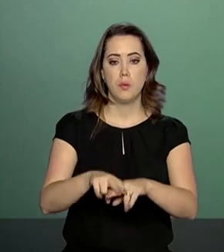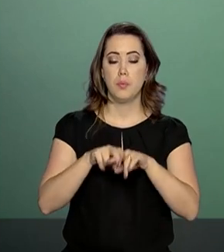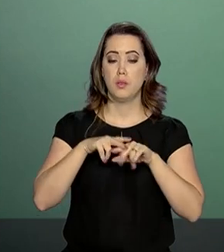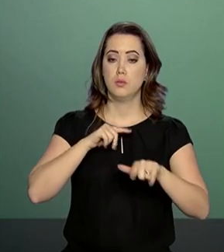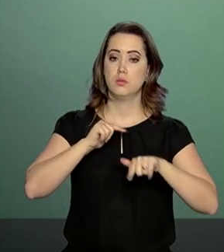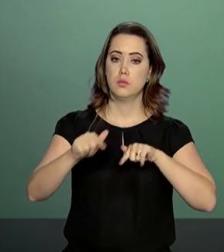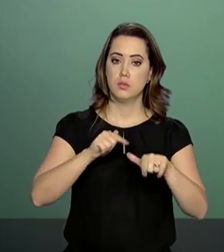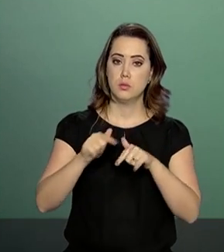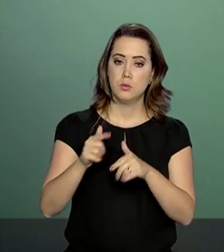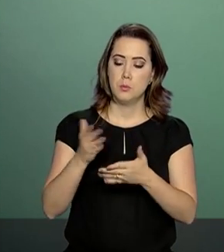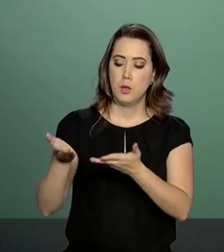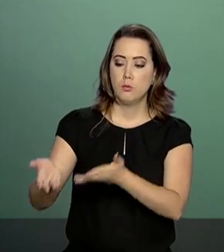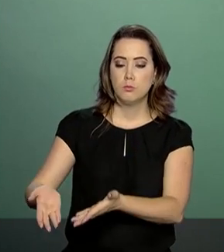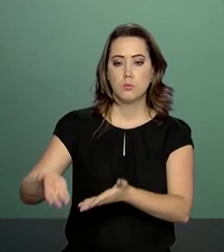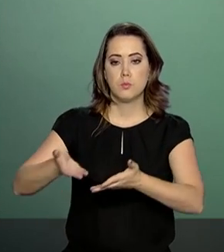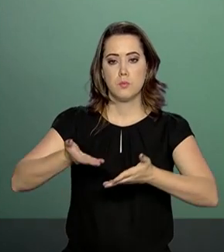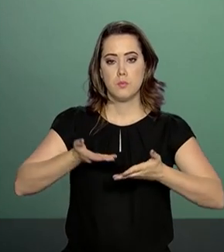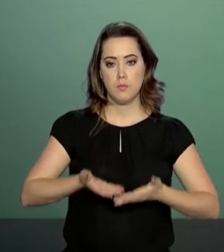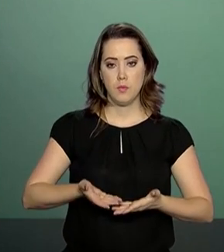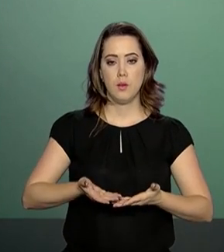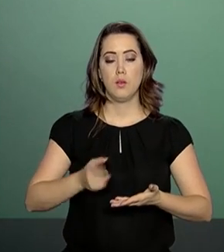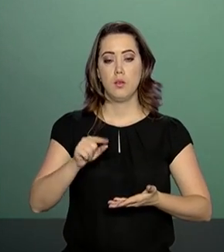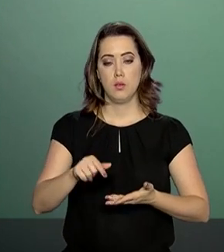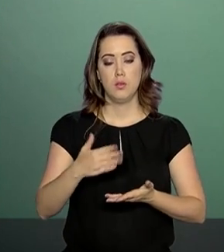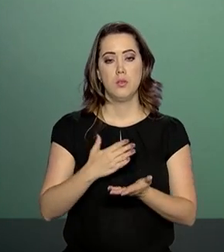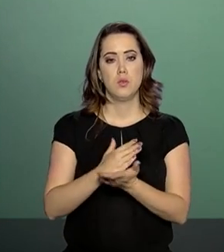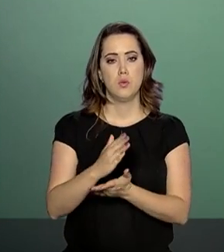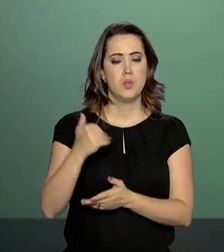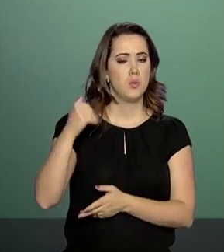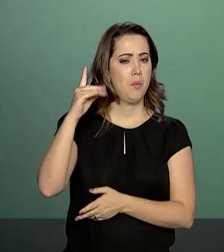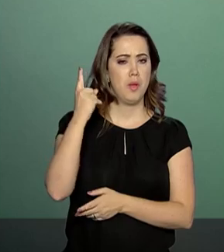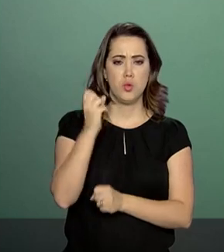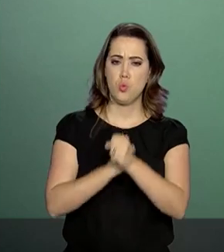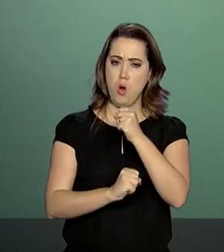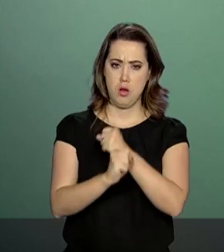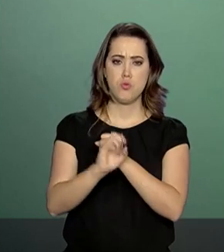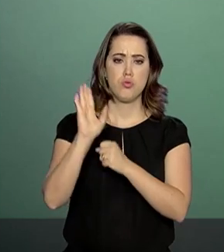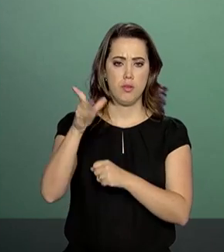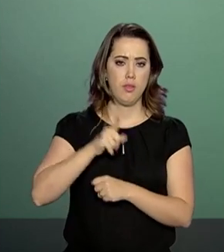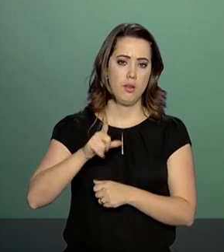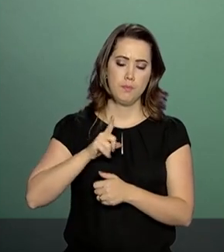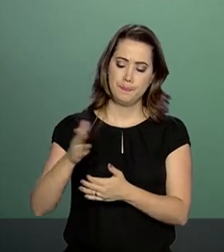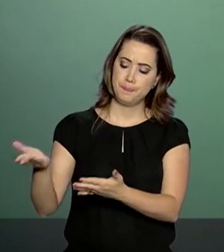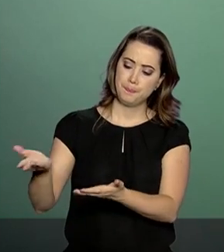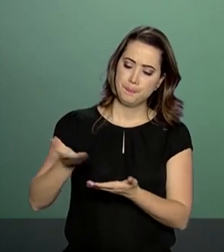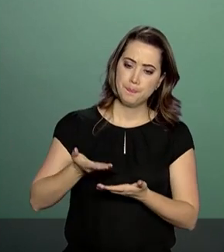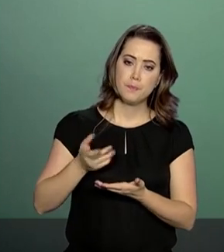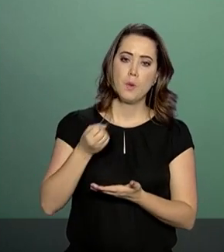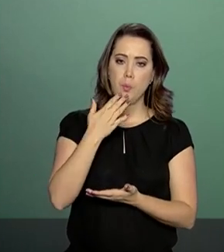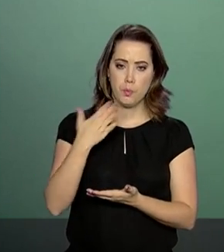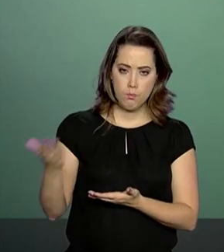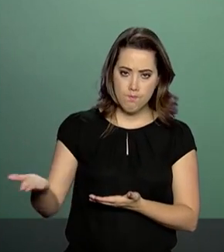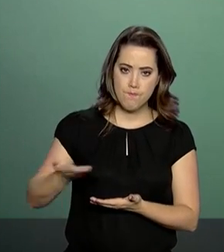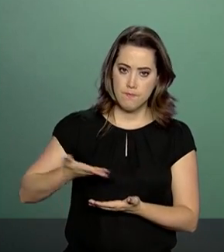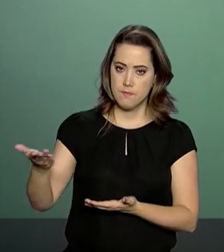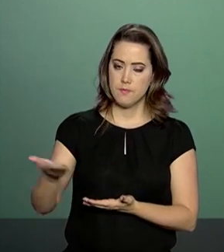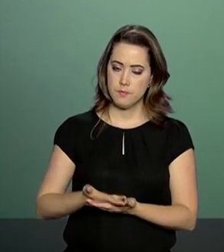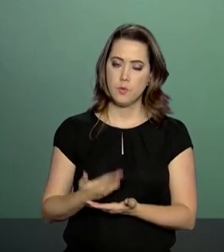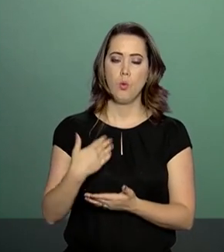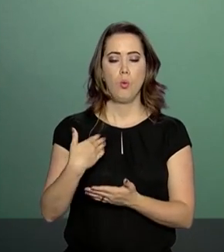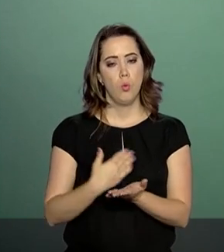operação acolhida desencadeada há mais de um ano prossegue o